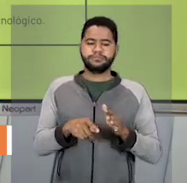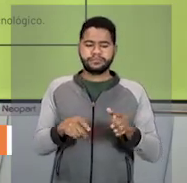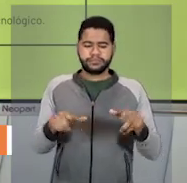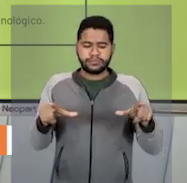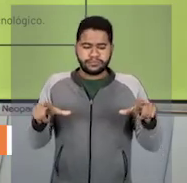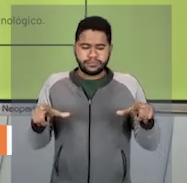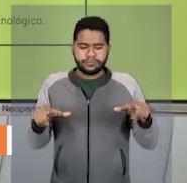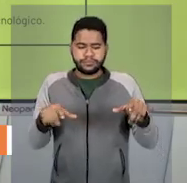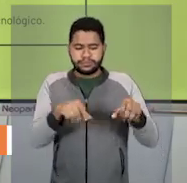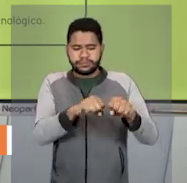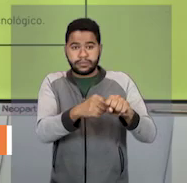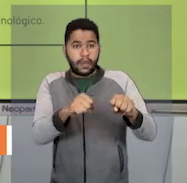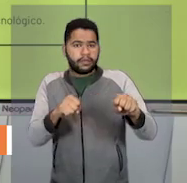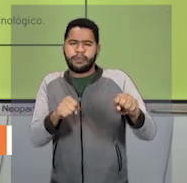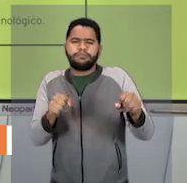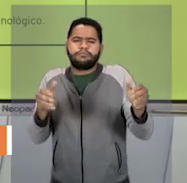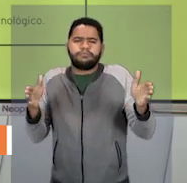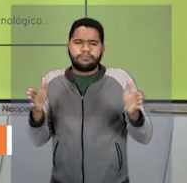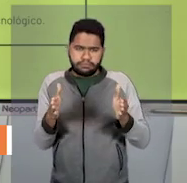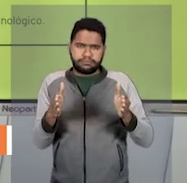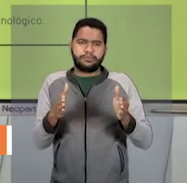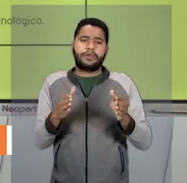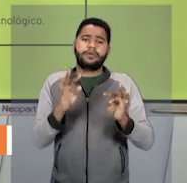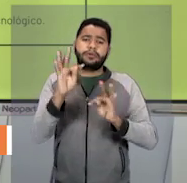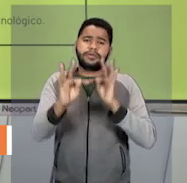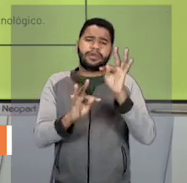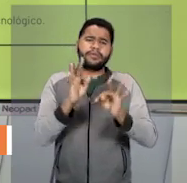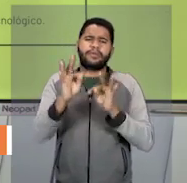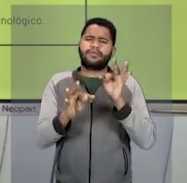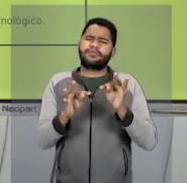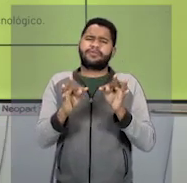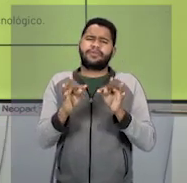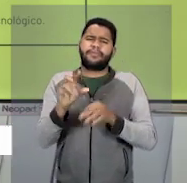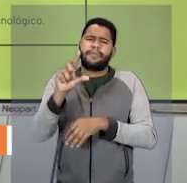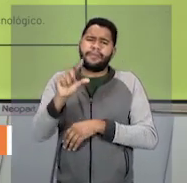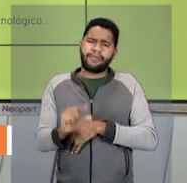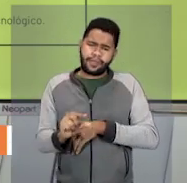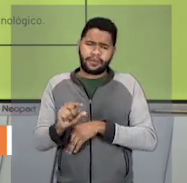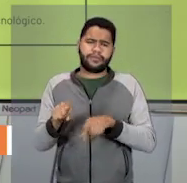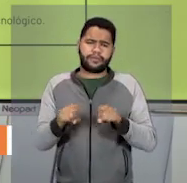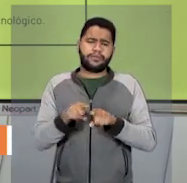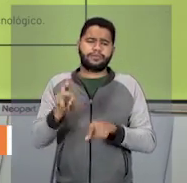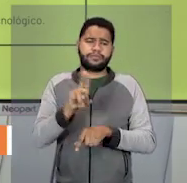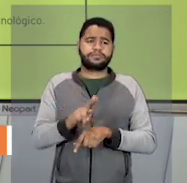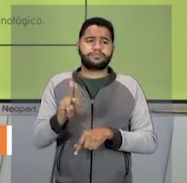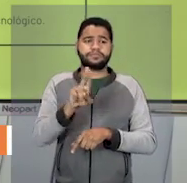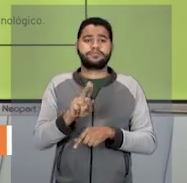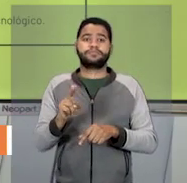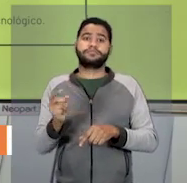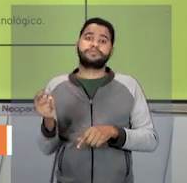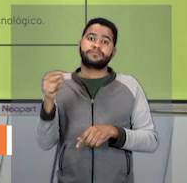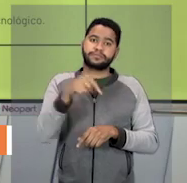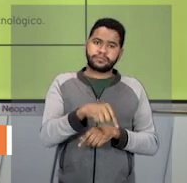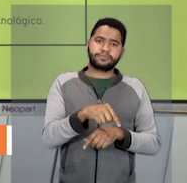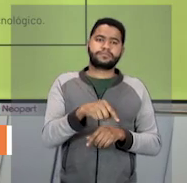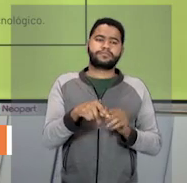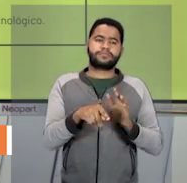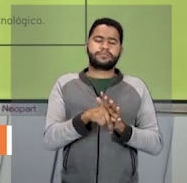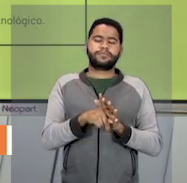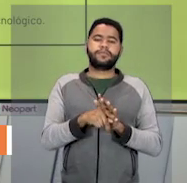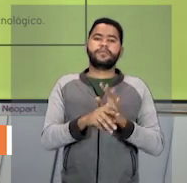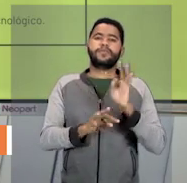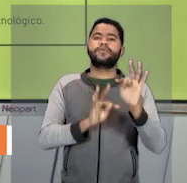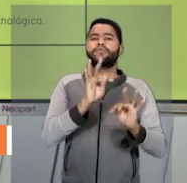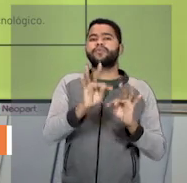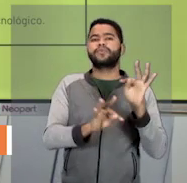vamos dizer assim, tecnologia muito mais rudimentar, vamos dizer assim, em relação ao atual processo de